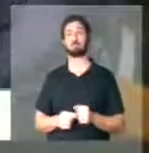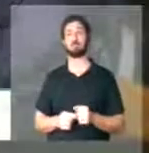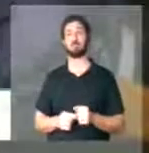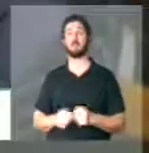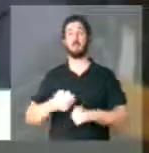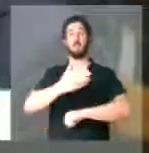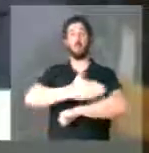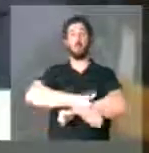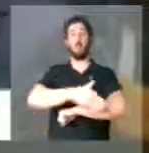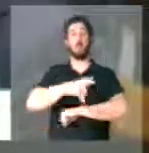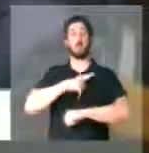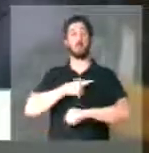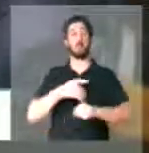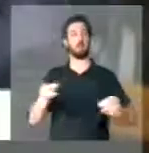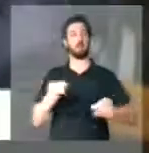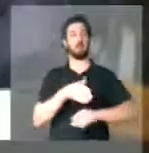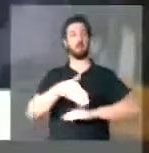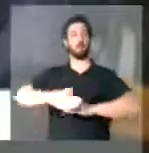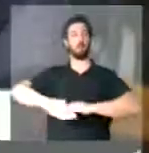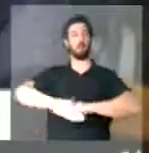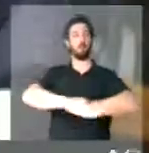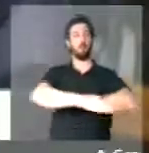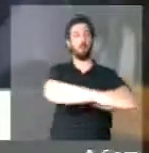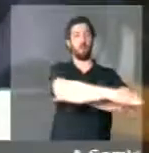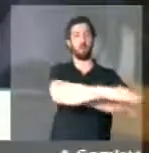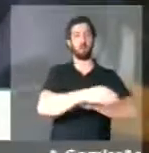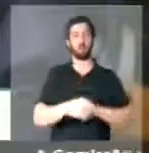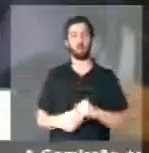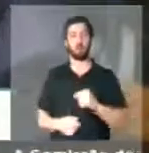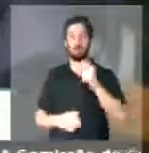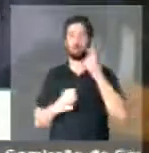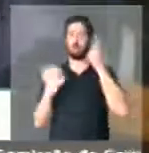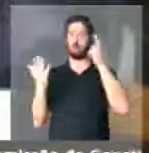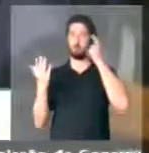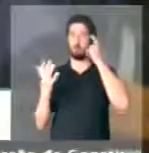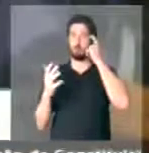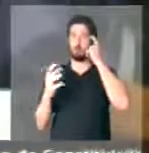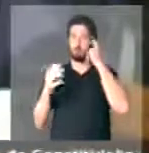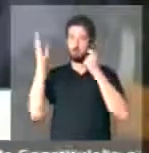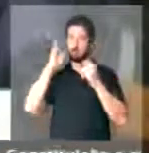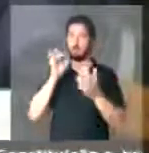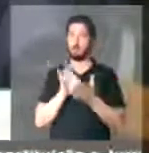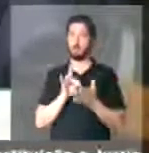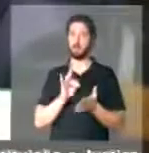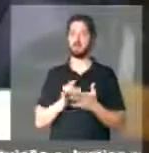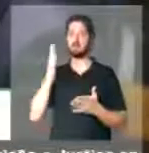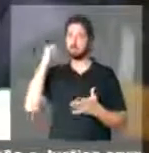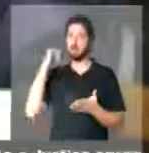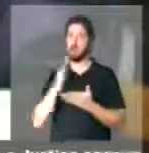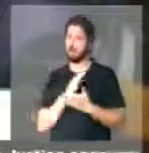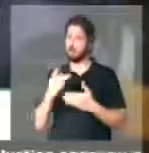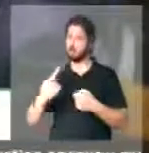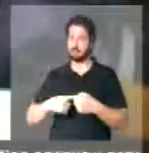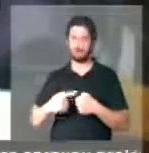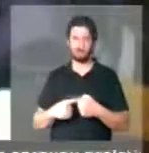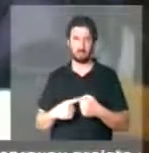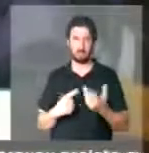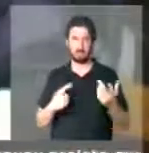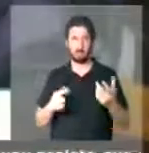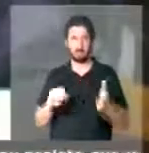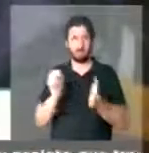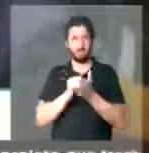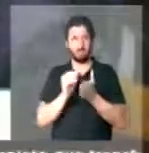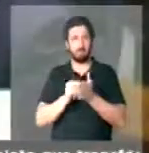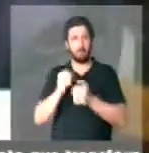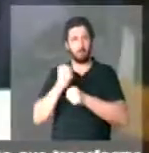ruas pavimentadas. Ora, nós temos a realidade do Brasil ainda em municípios que há